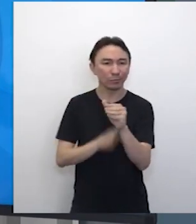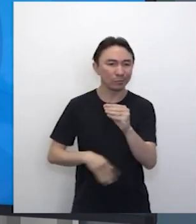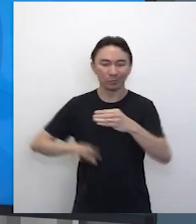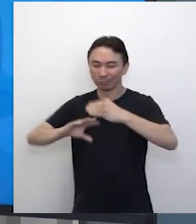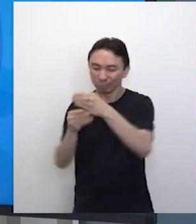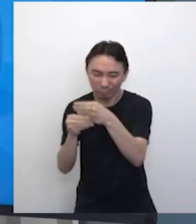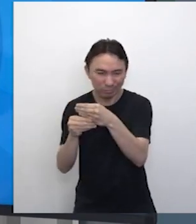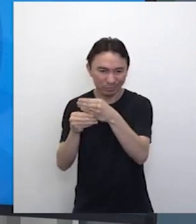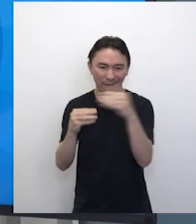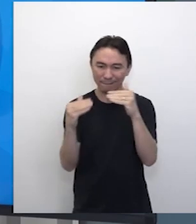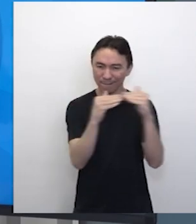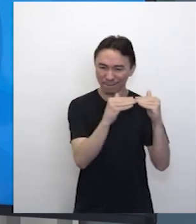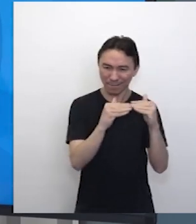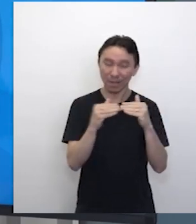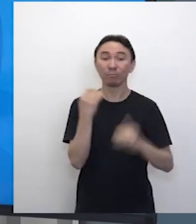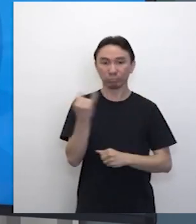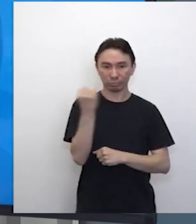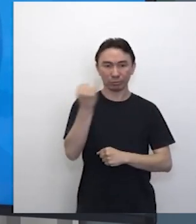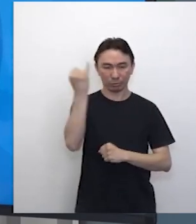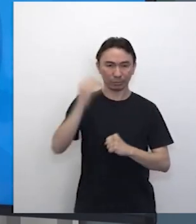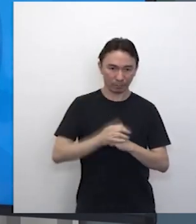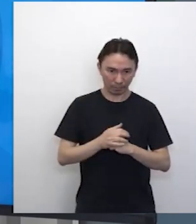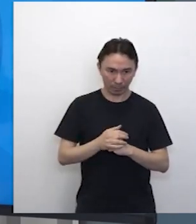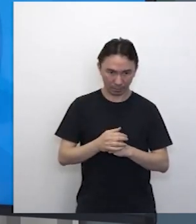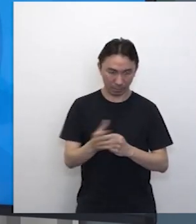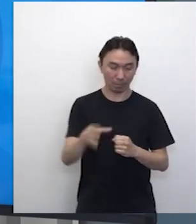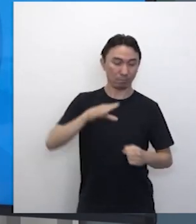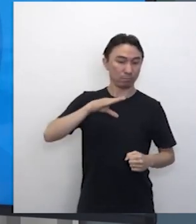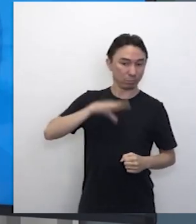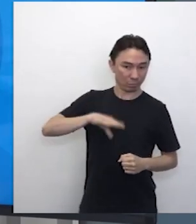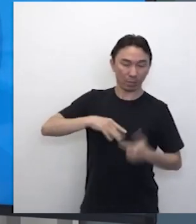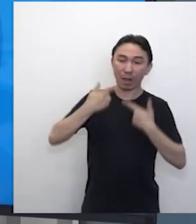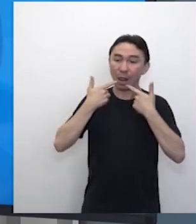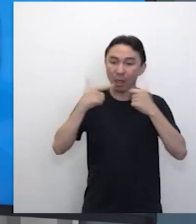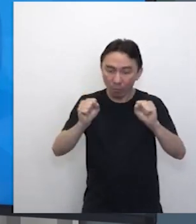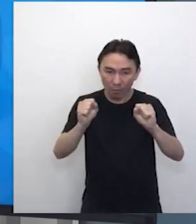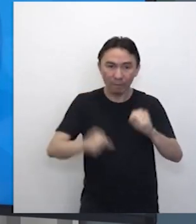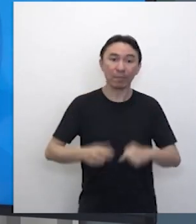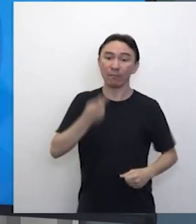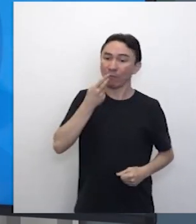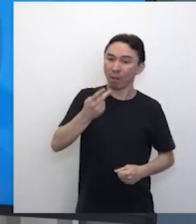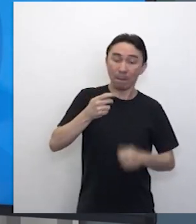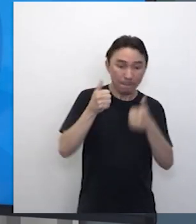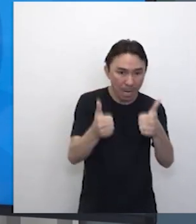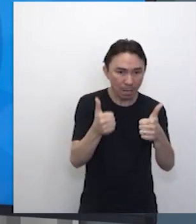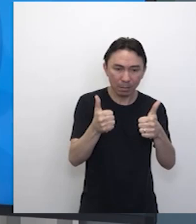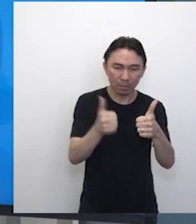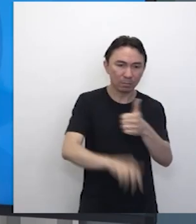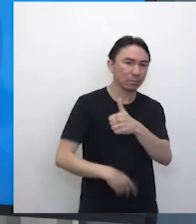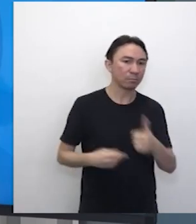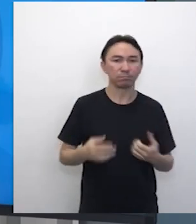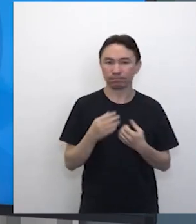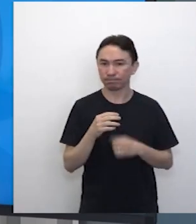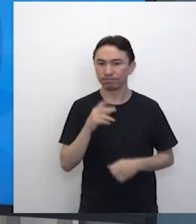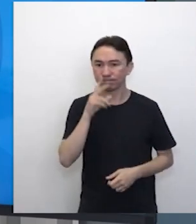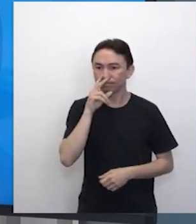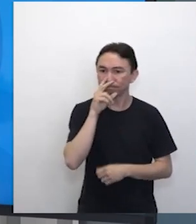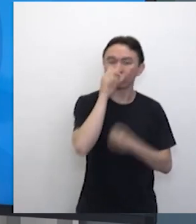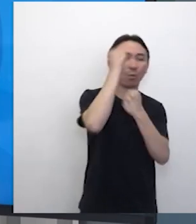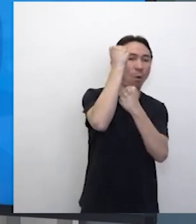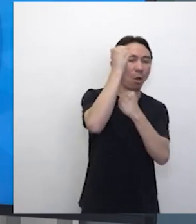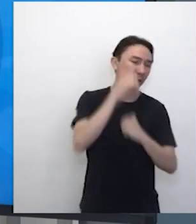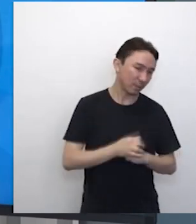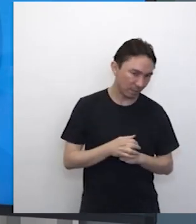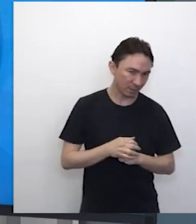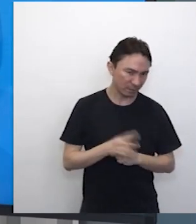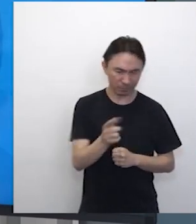portuguesa, ela bem falada, ela empodera, embora não deva ser um instrumento de opressão. Ela empodera